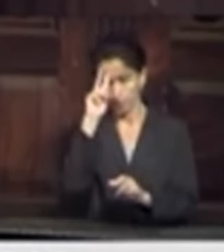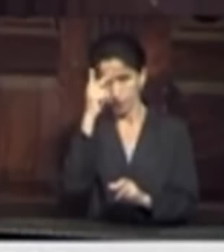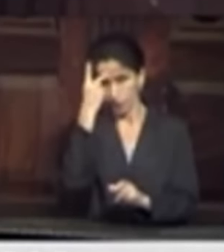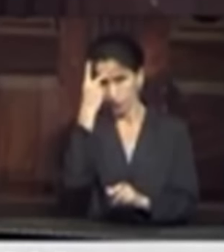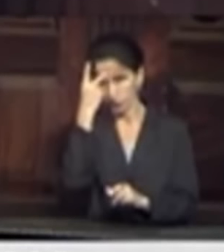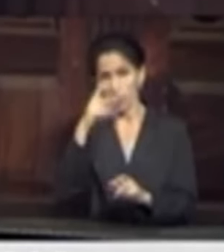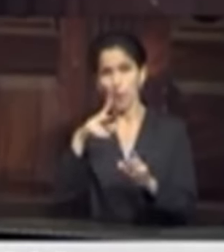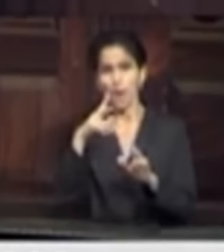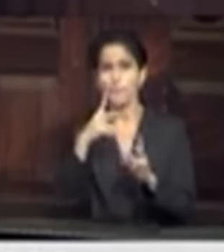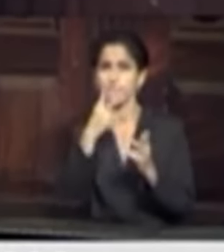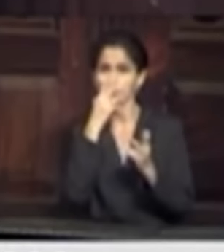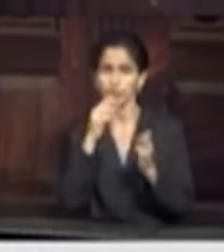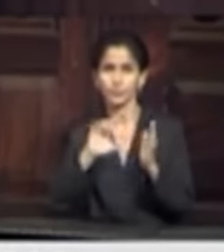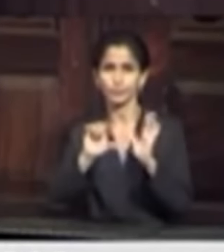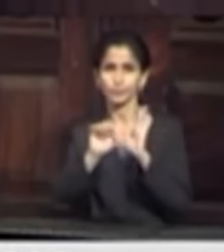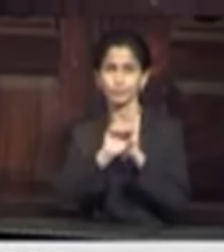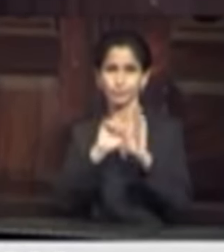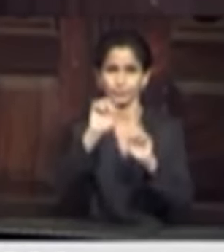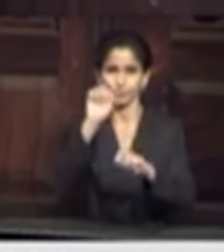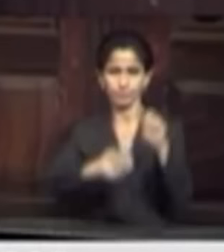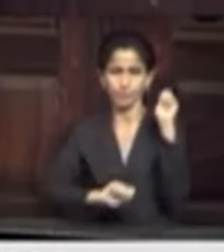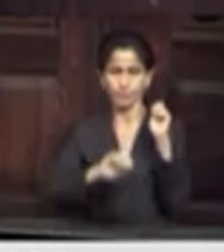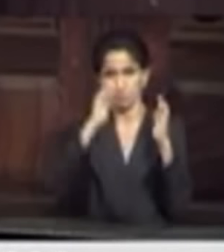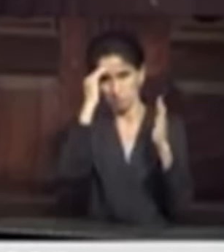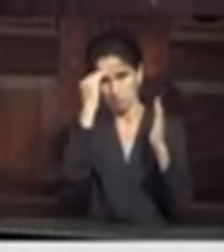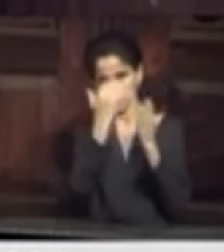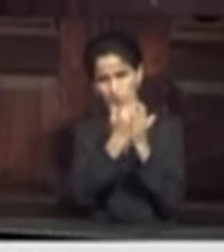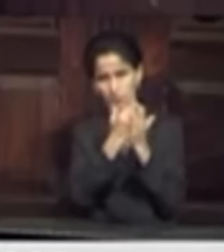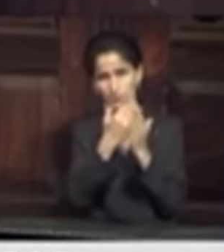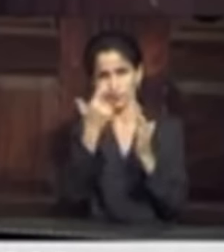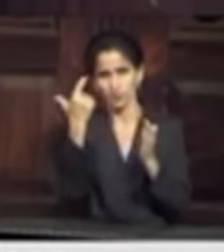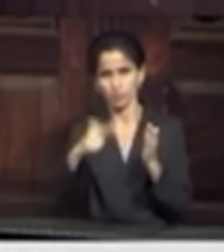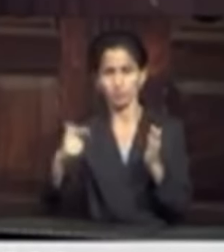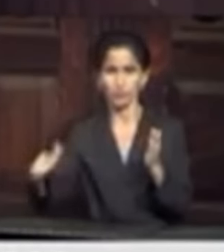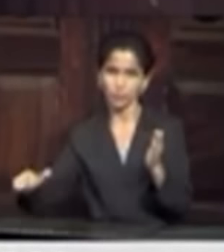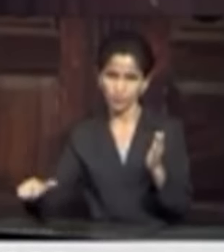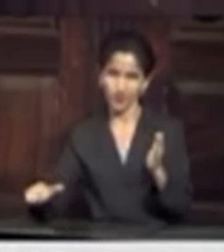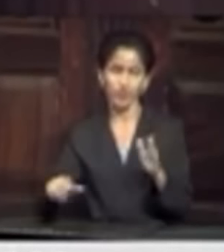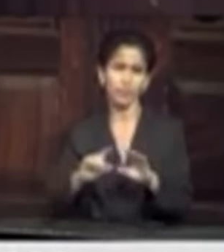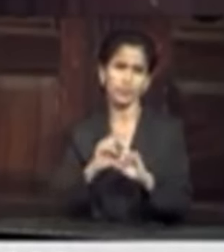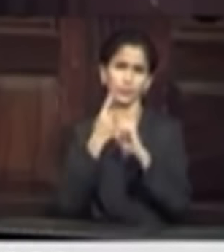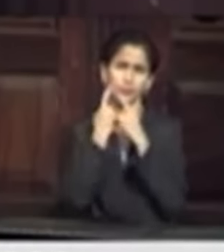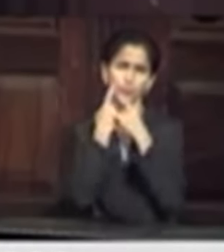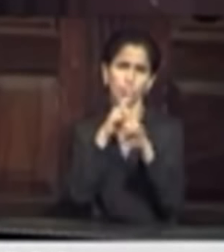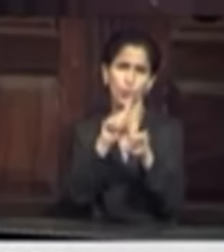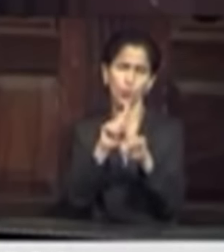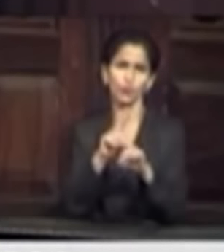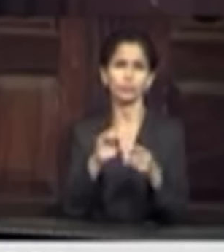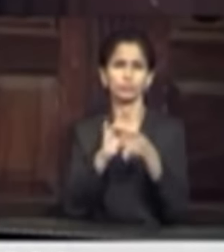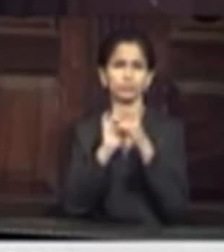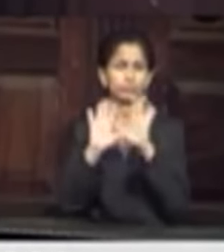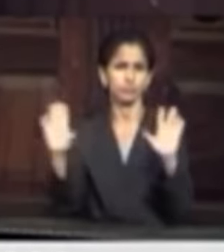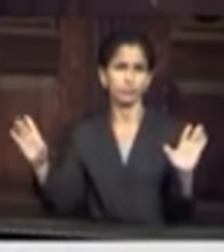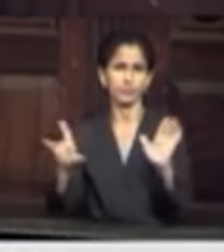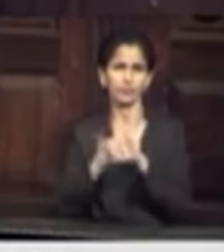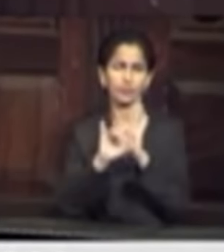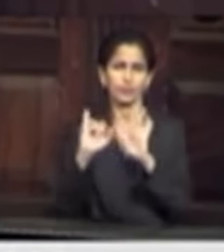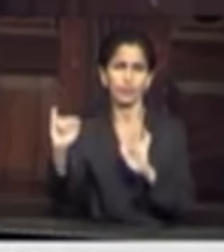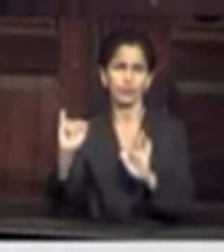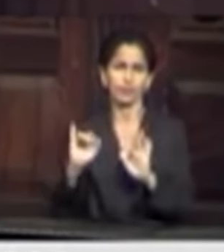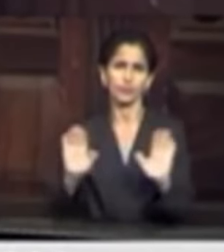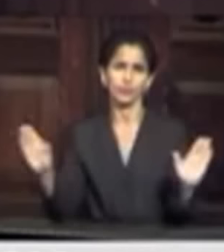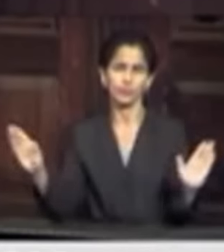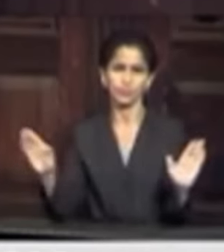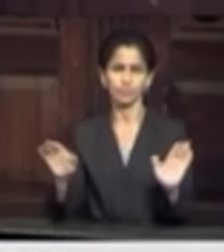a Constituição. Está dizendo foda-se ao Estado Democrático de Direito